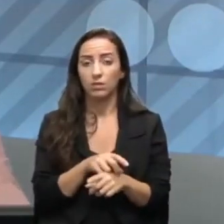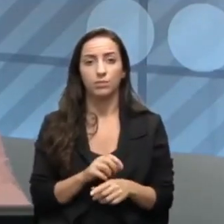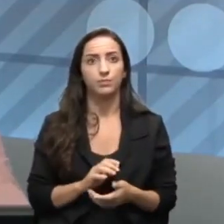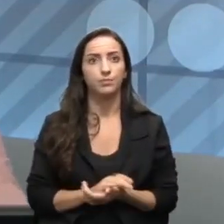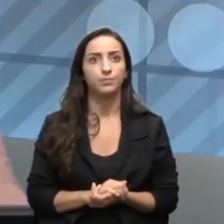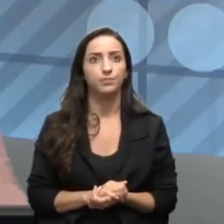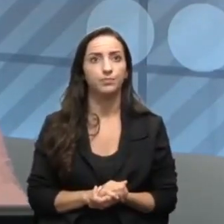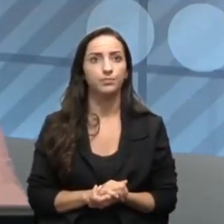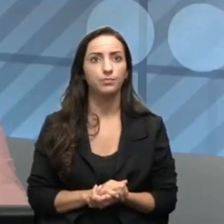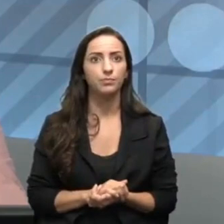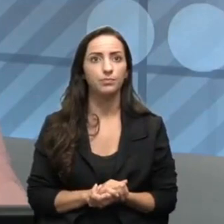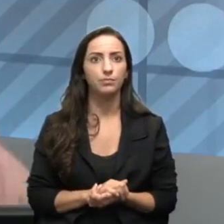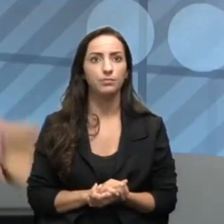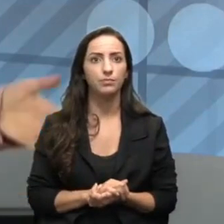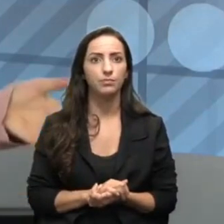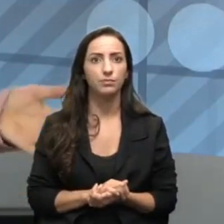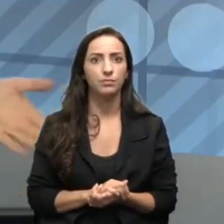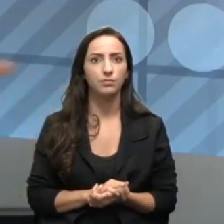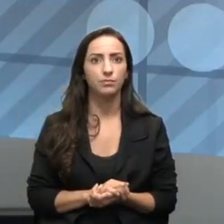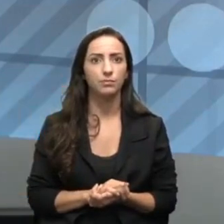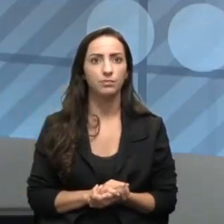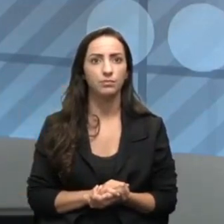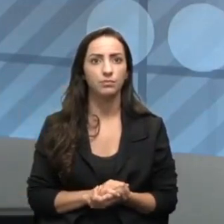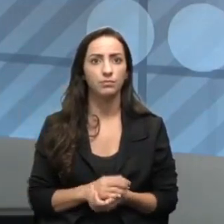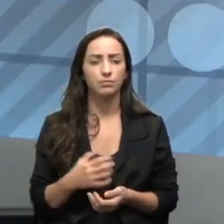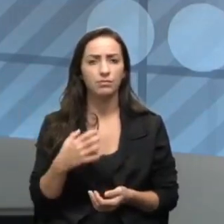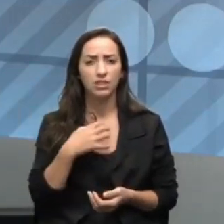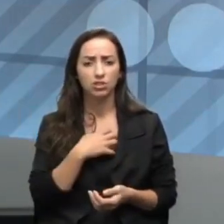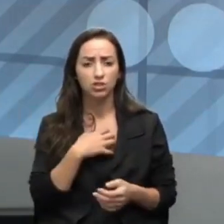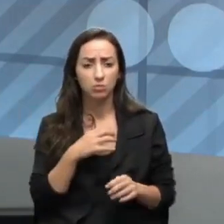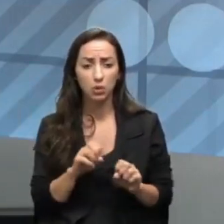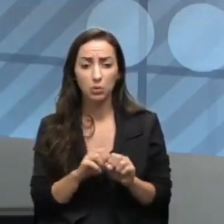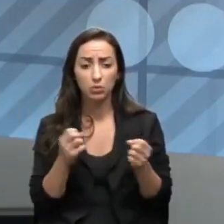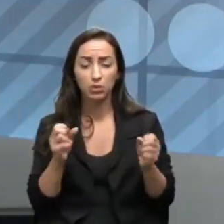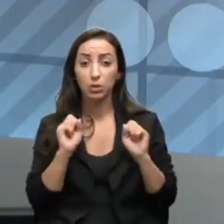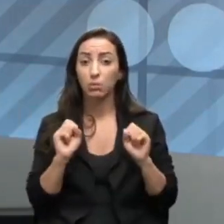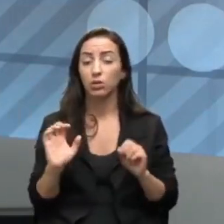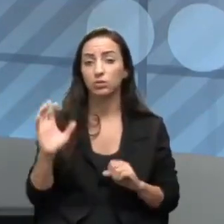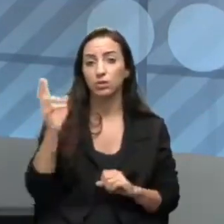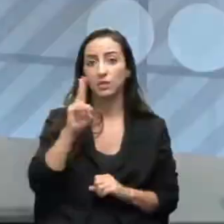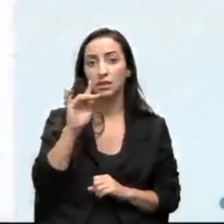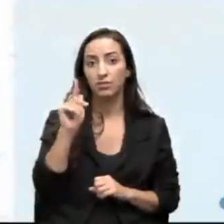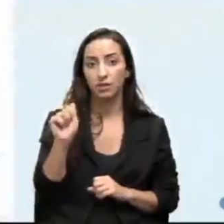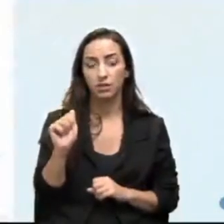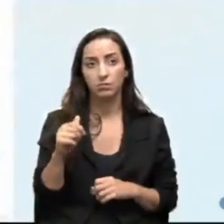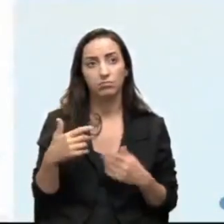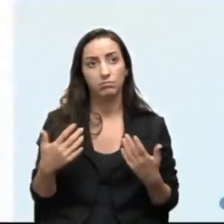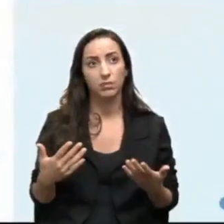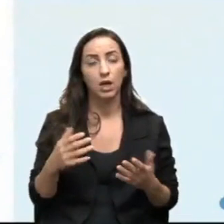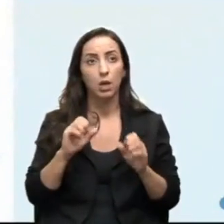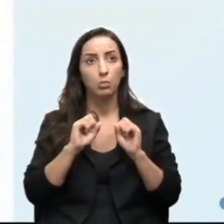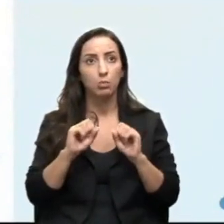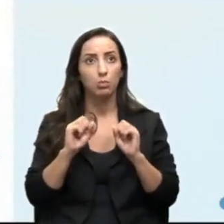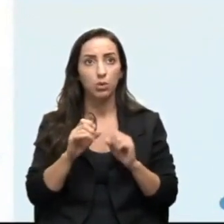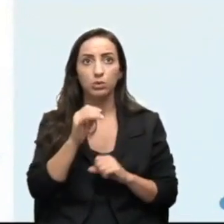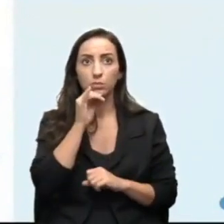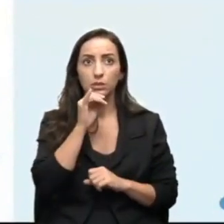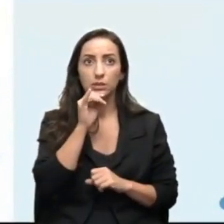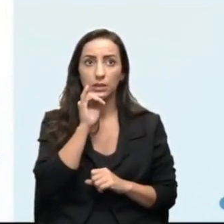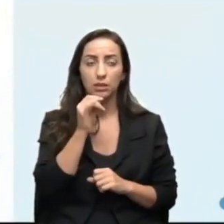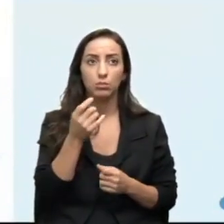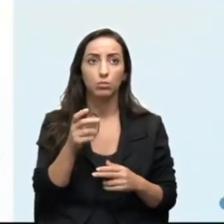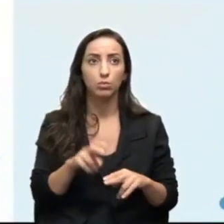importante. Quais são os tipos de ruptura que podem ter na viga, então? A gente pode ter a ruptura da